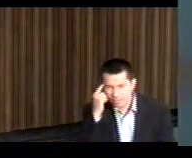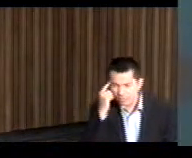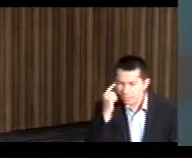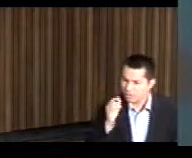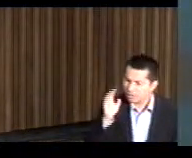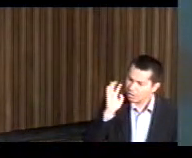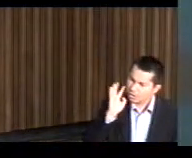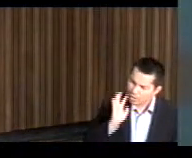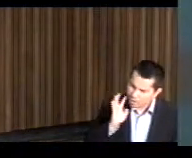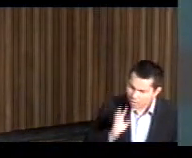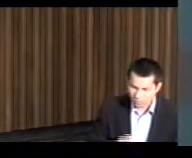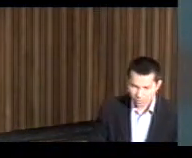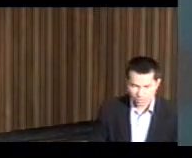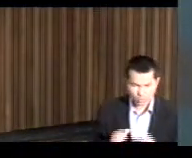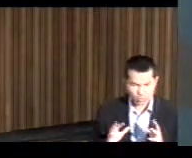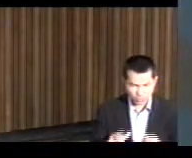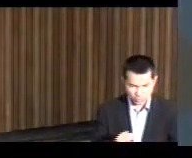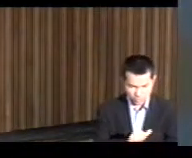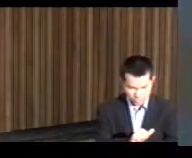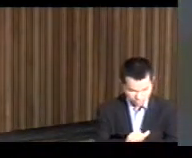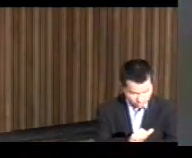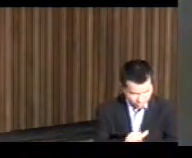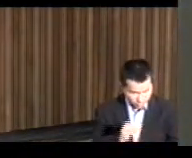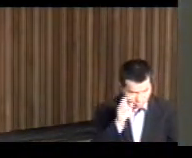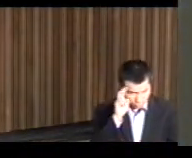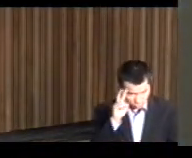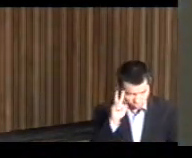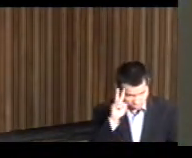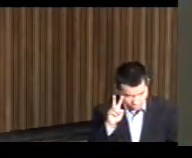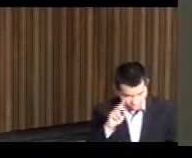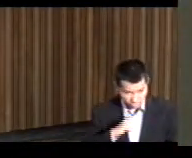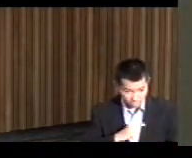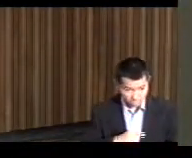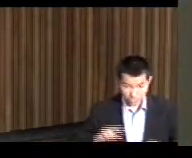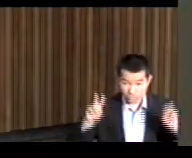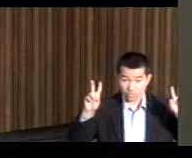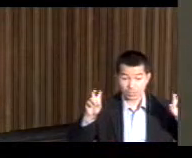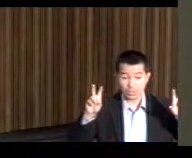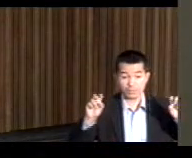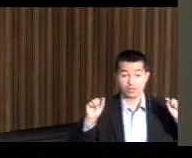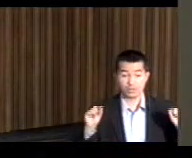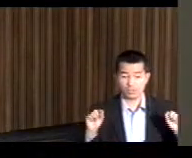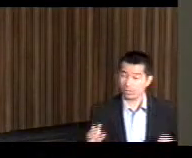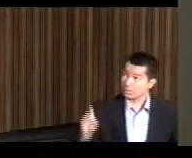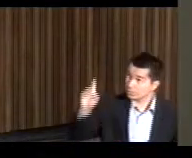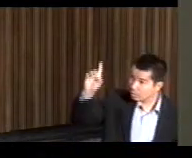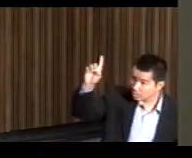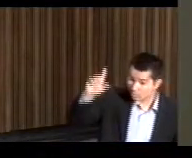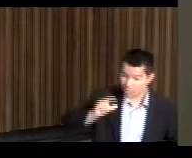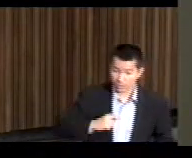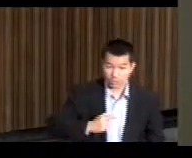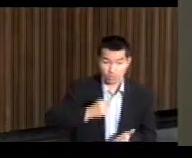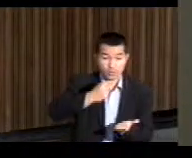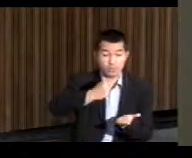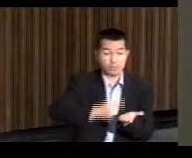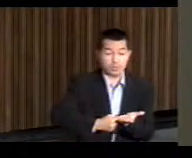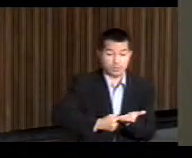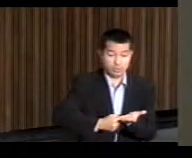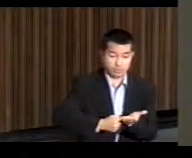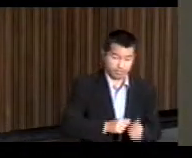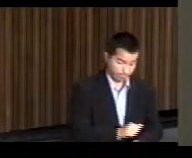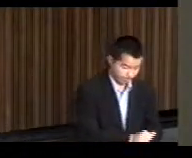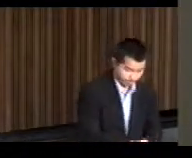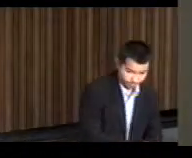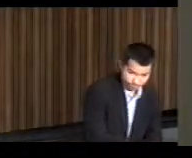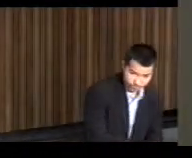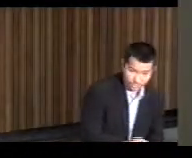tem um pacto com o ser humano. Capítulo 12, ele vai convidar ele a deixar a terra dele, a parentela,